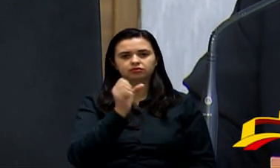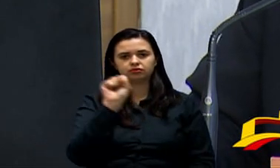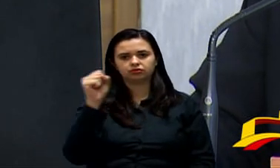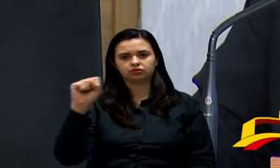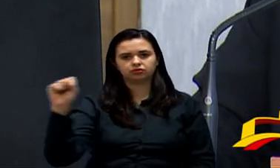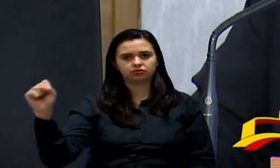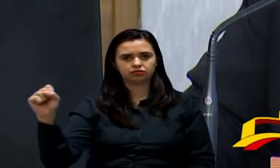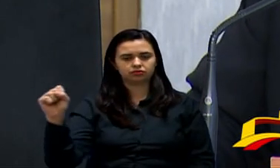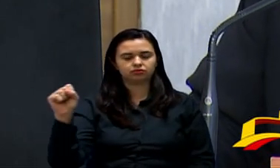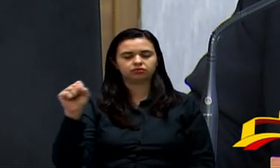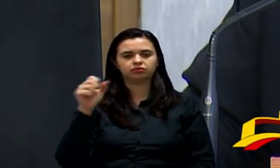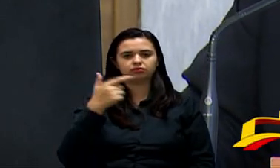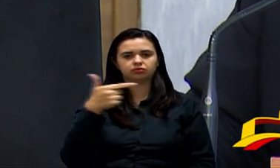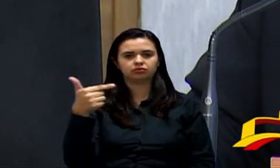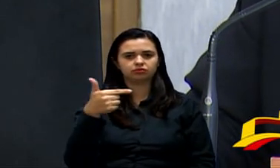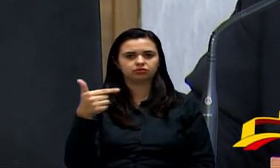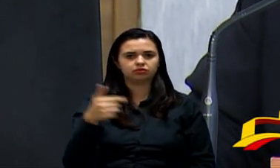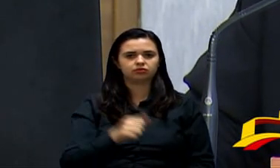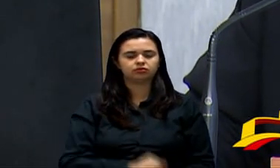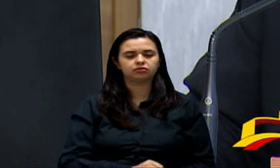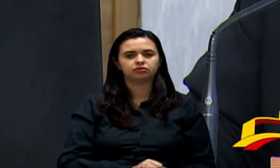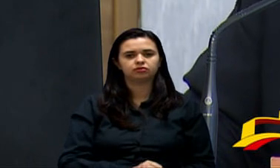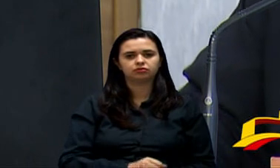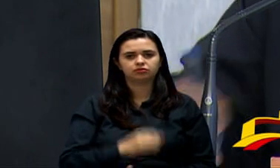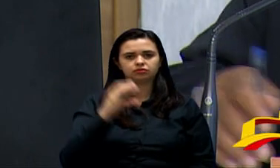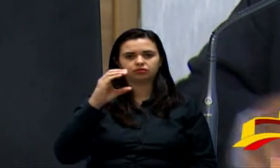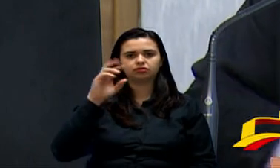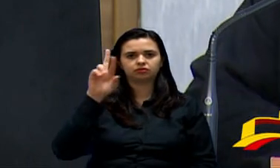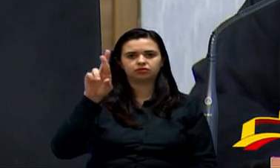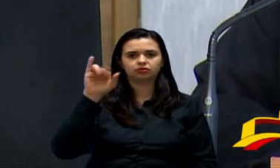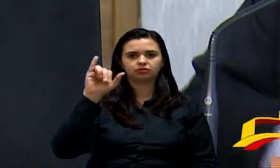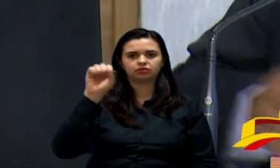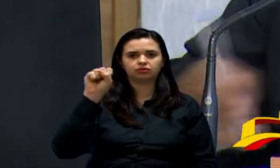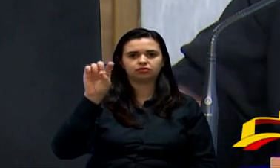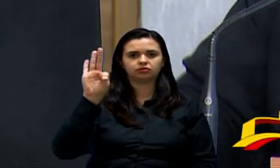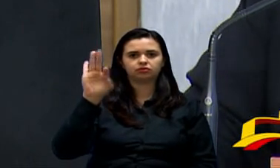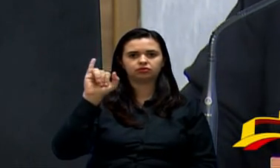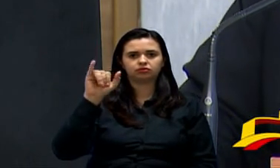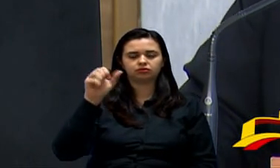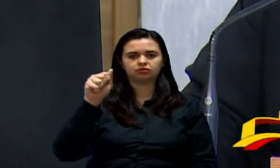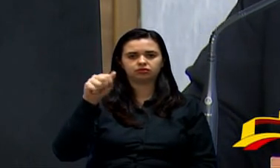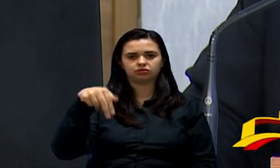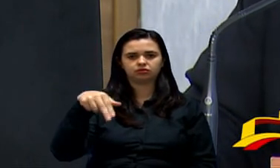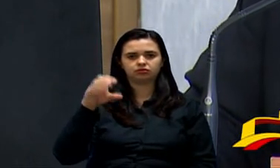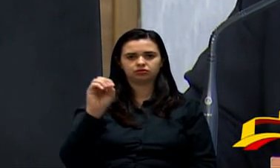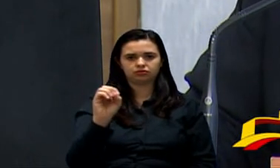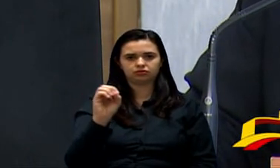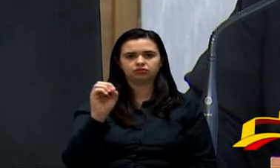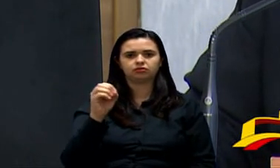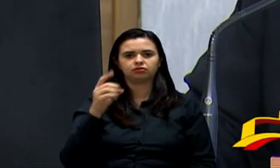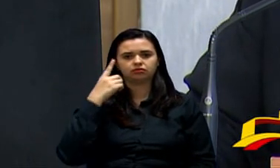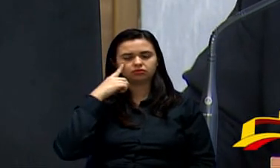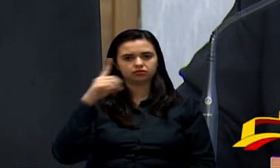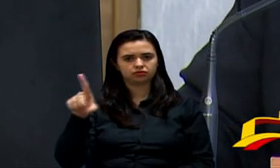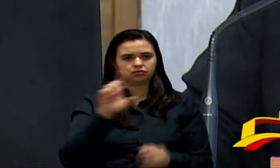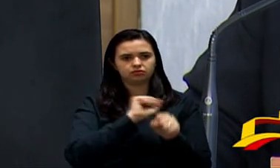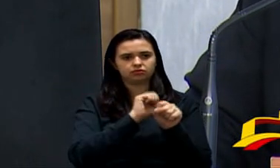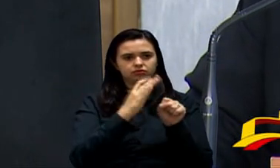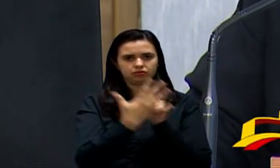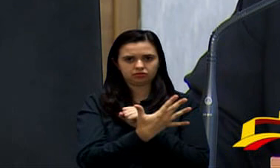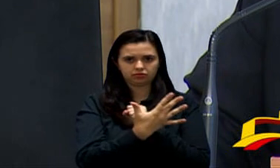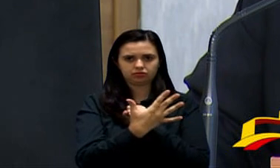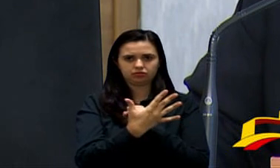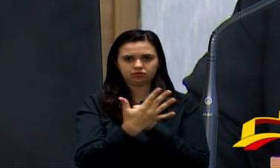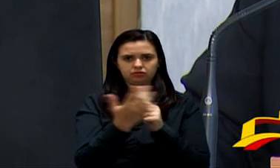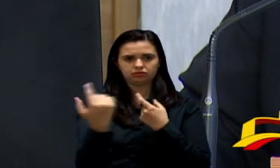88/2022, do vereador Cristiano Passos, que estude incluir no calendário oficial do município de Sorocaba o dia do combate à Covid-19 e da